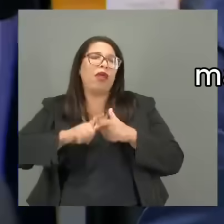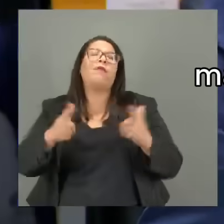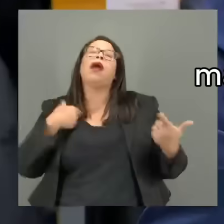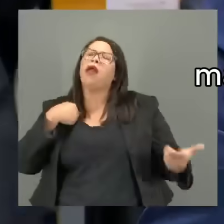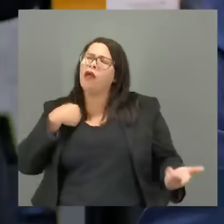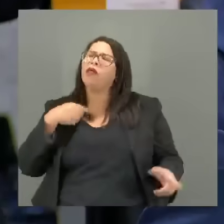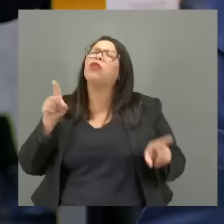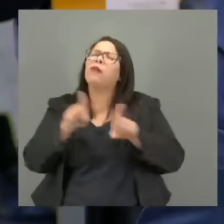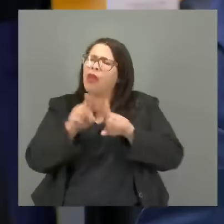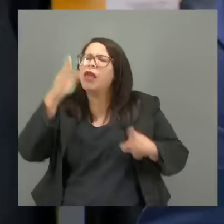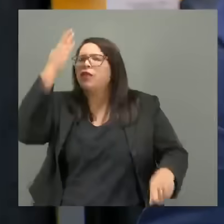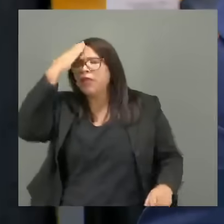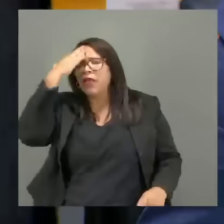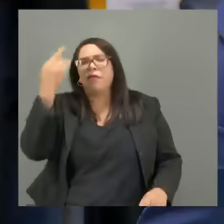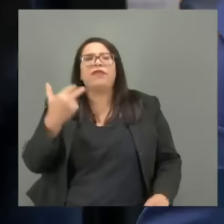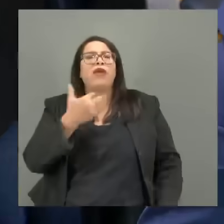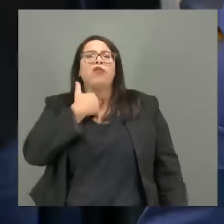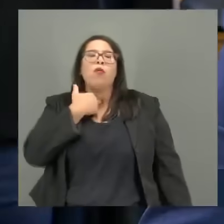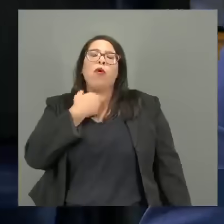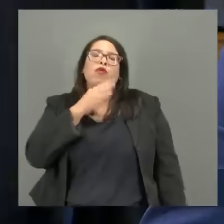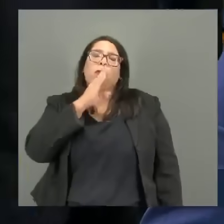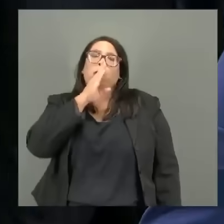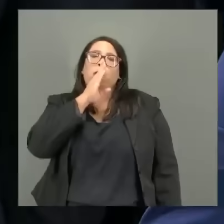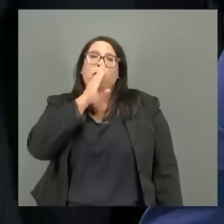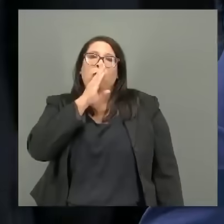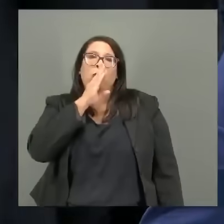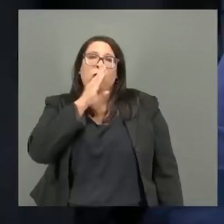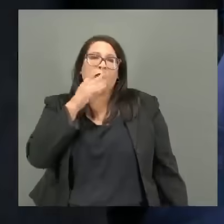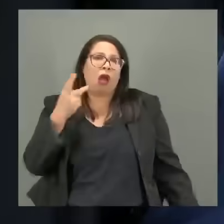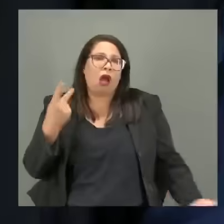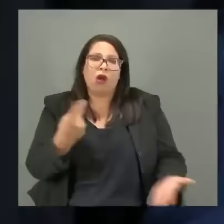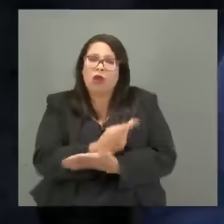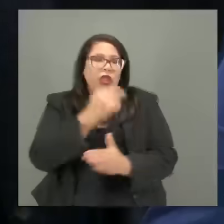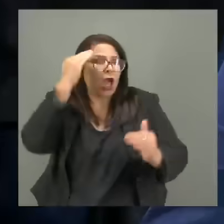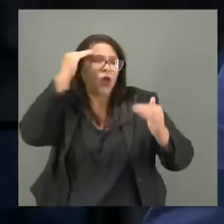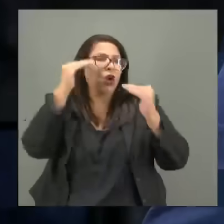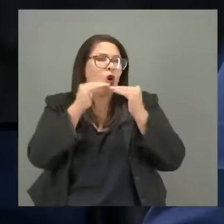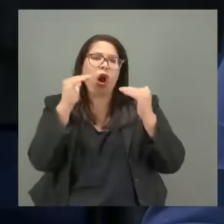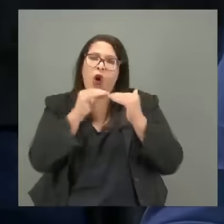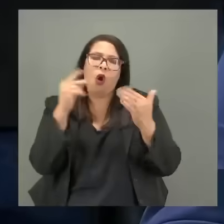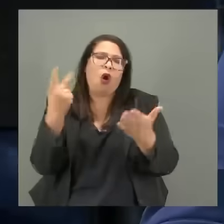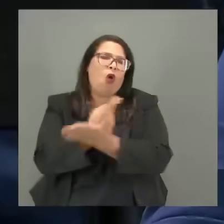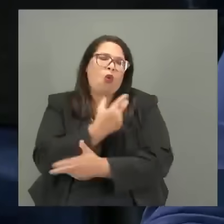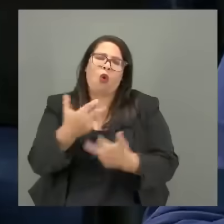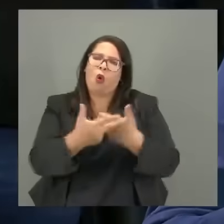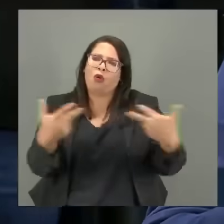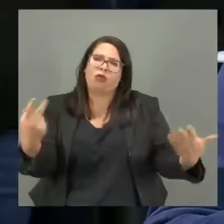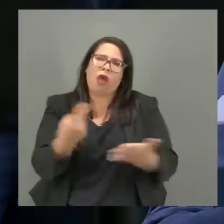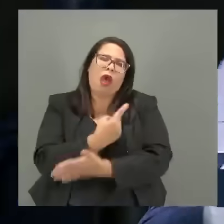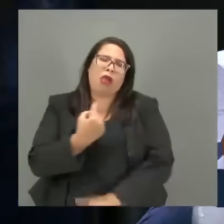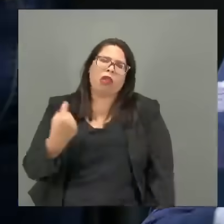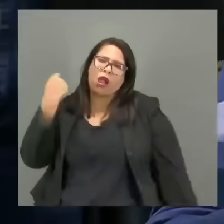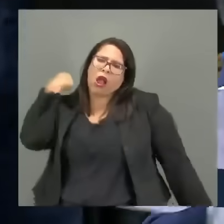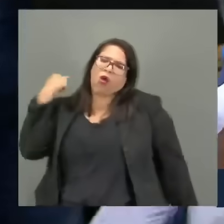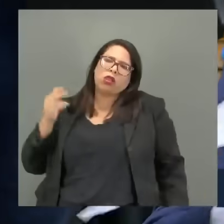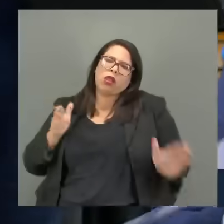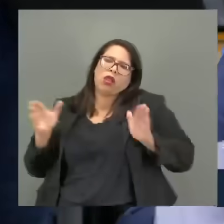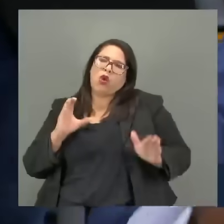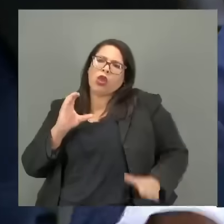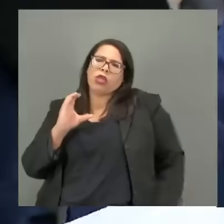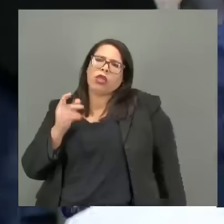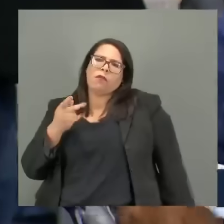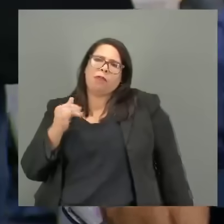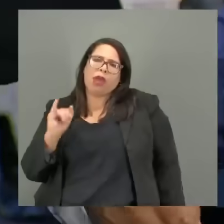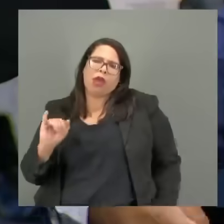com injustiça, com marmota nesse tipo de condução. Tivemos também uma série de